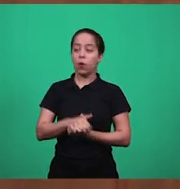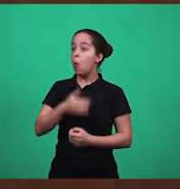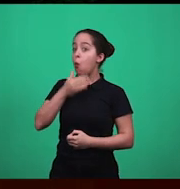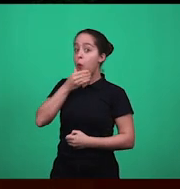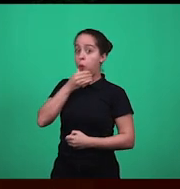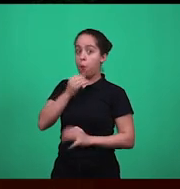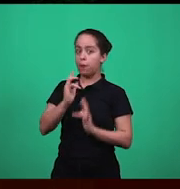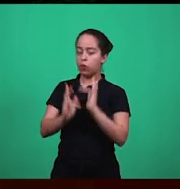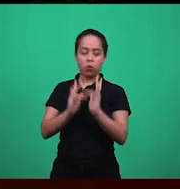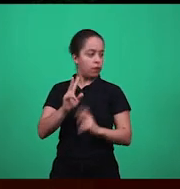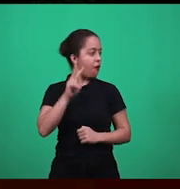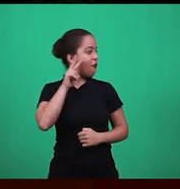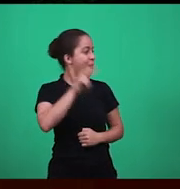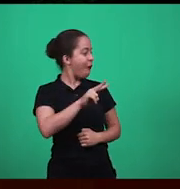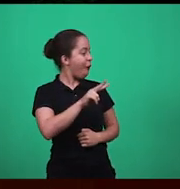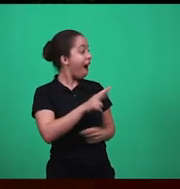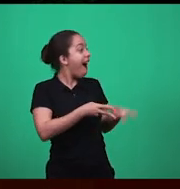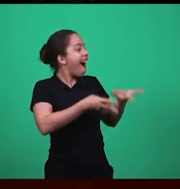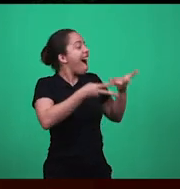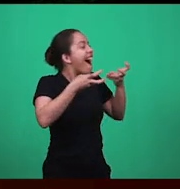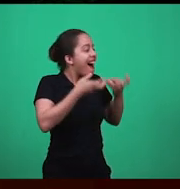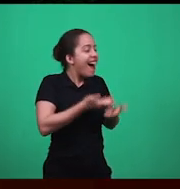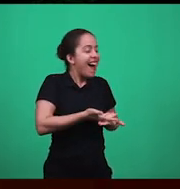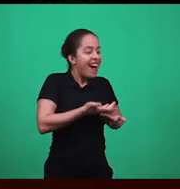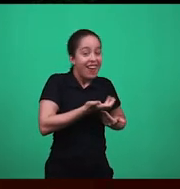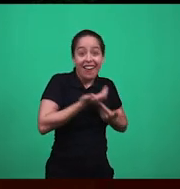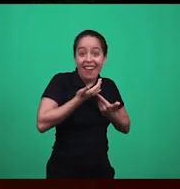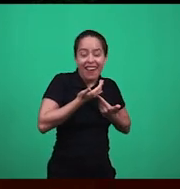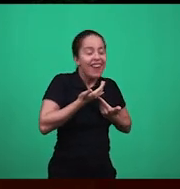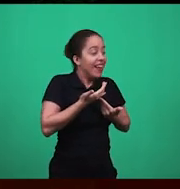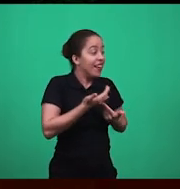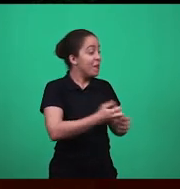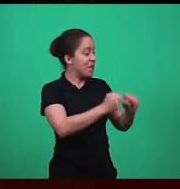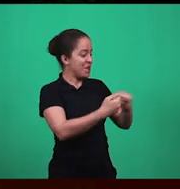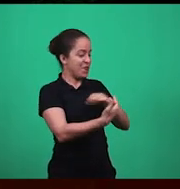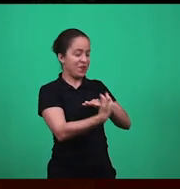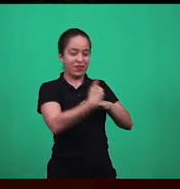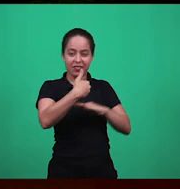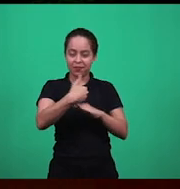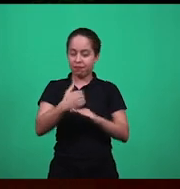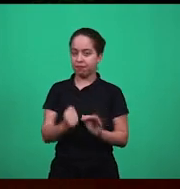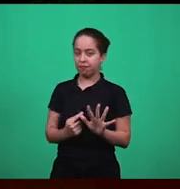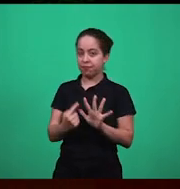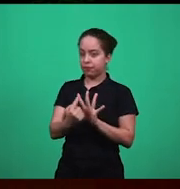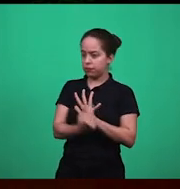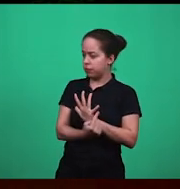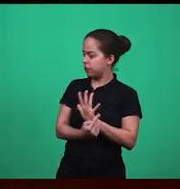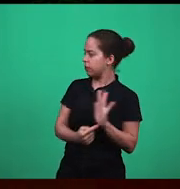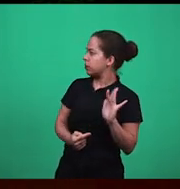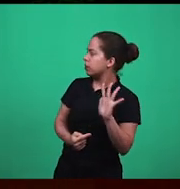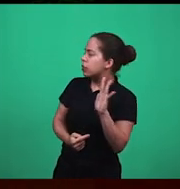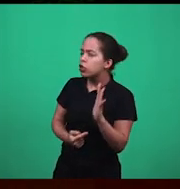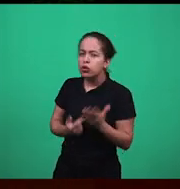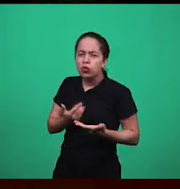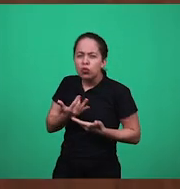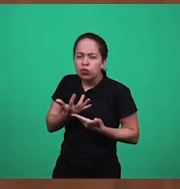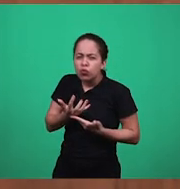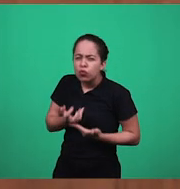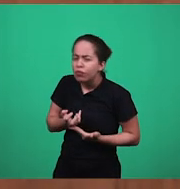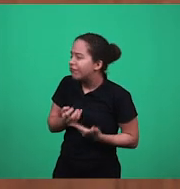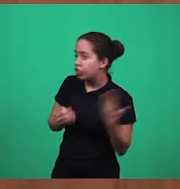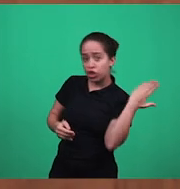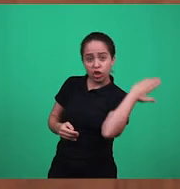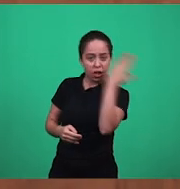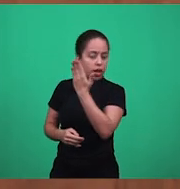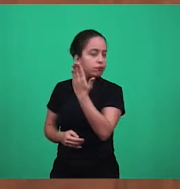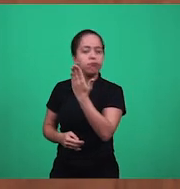quando o noivo as viu, as reconheceu e elas entraram para a festa. As 5 imprudentes não conseguiram